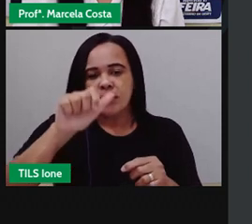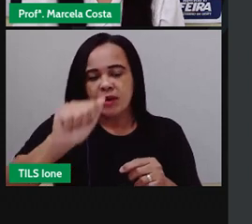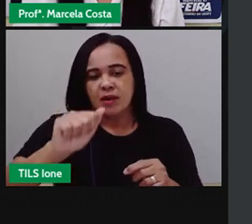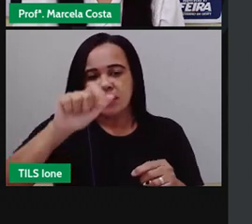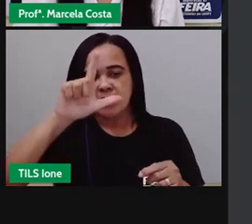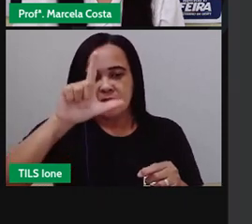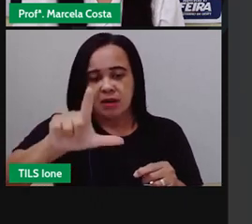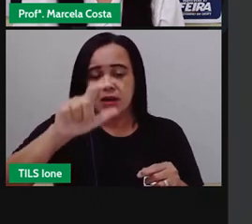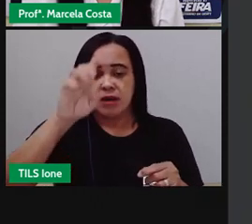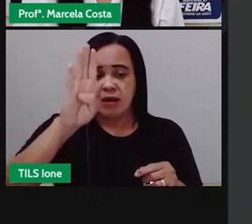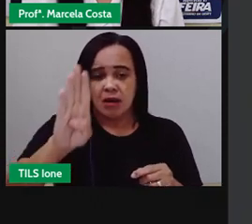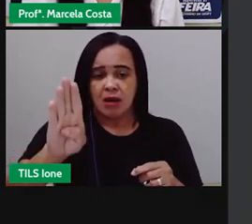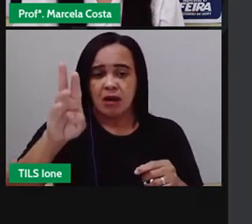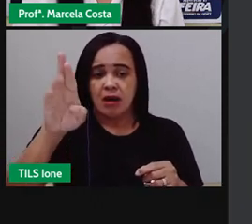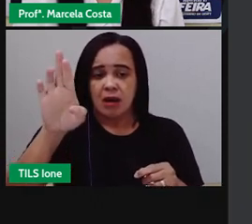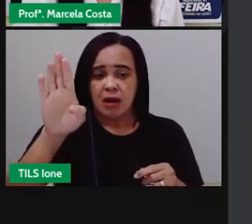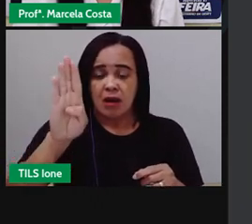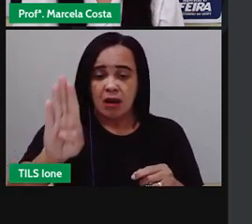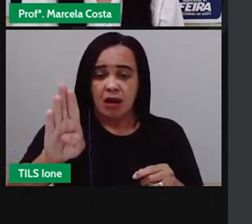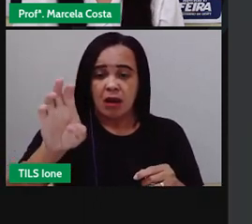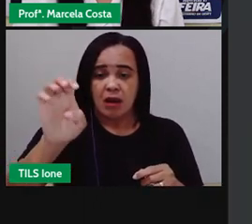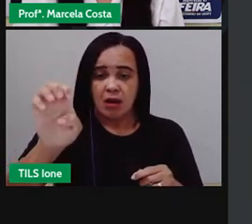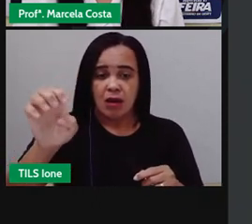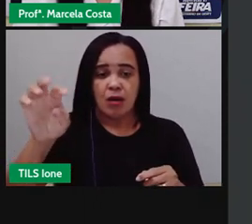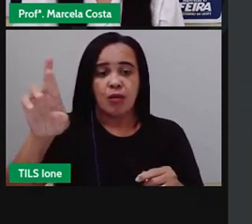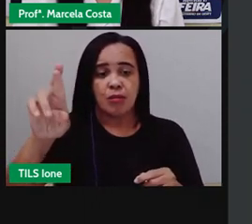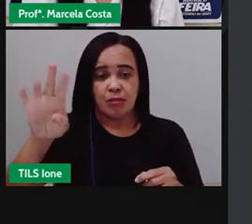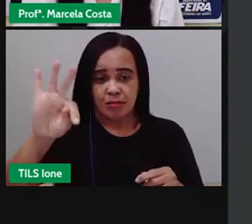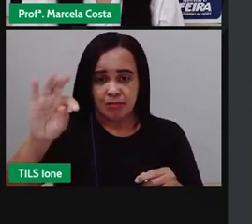as ilustrações que aparecem nesse livro.